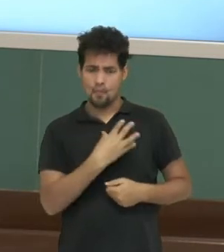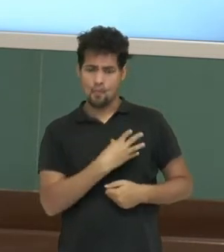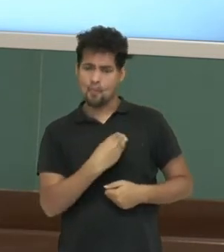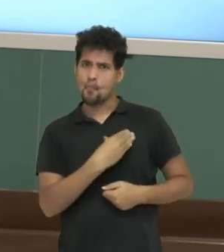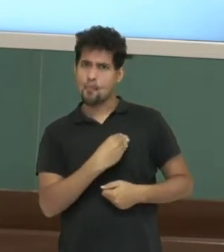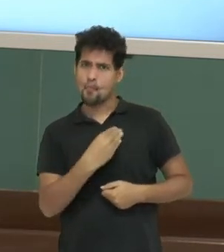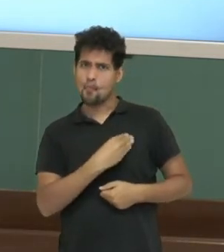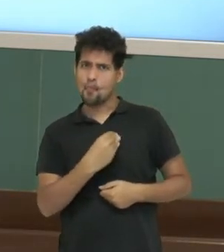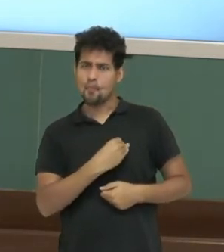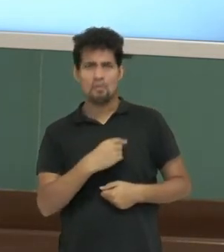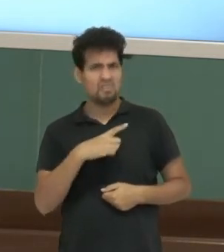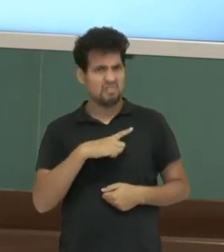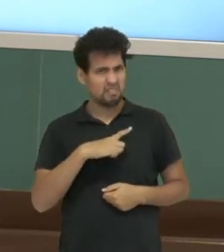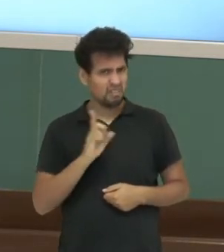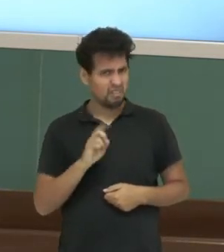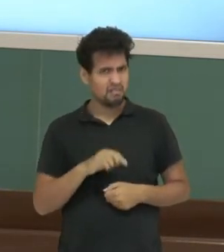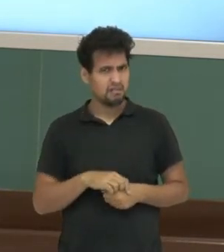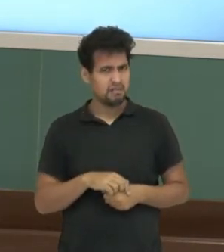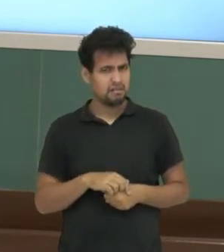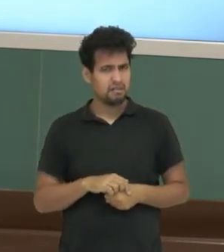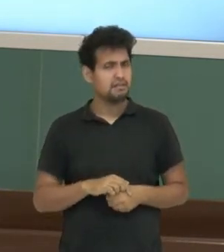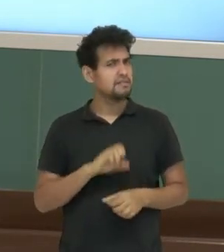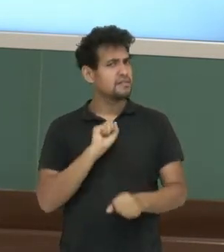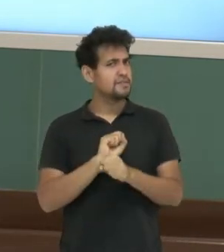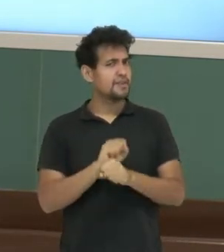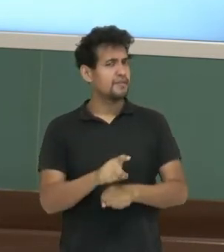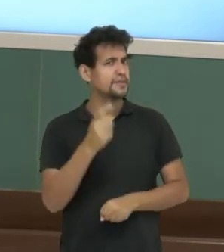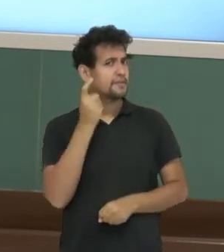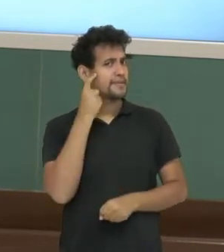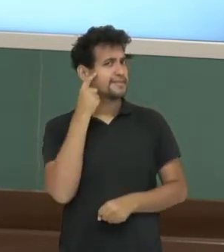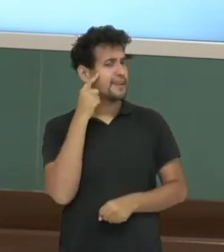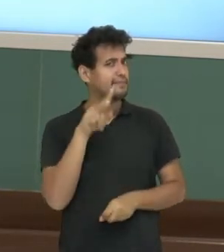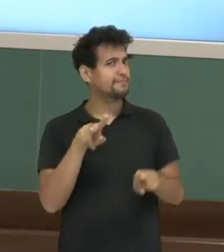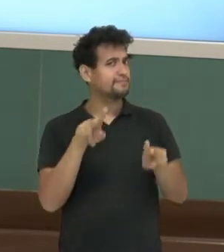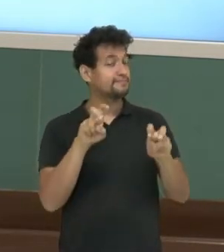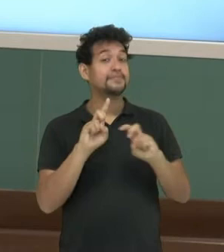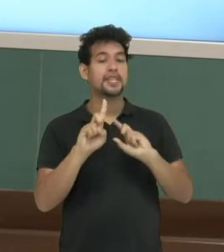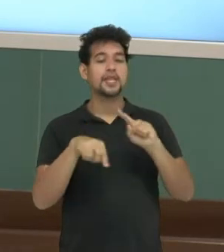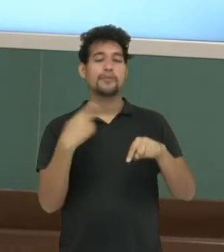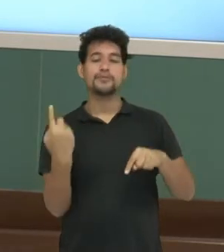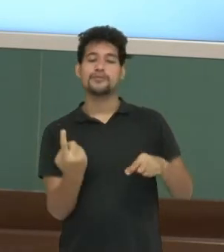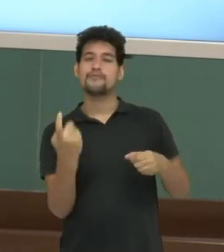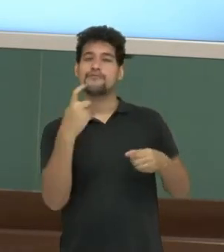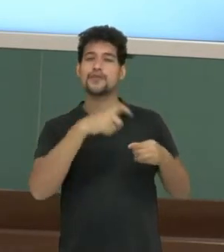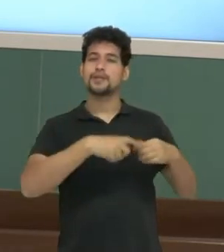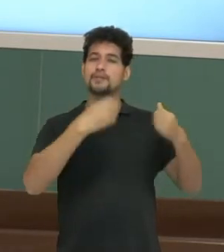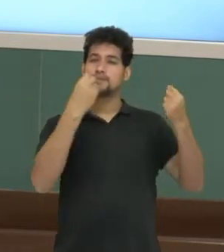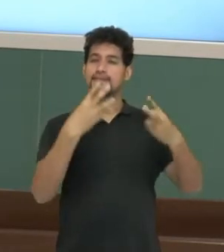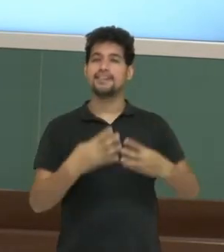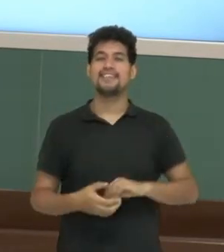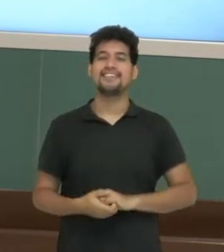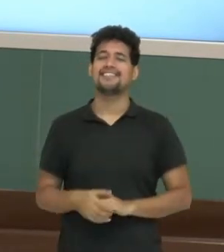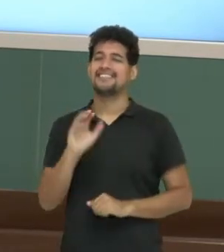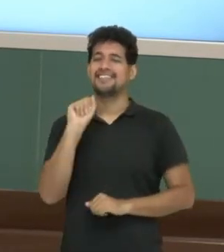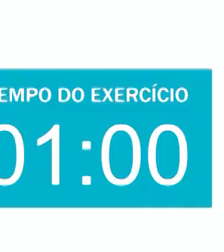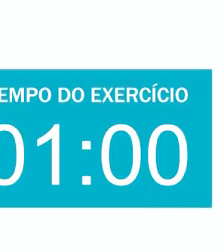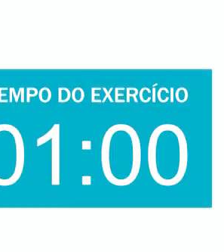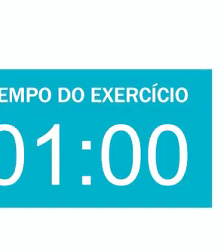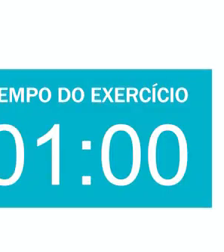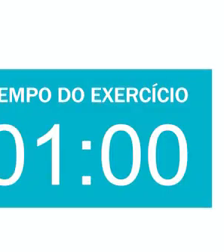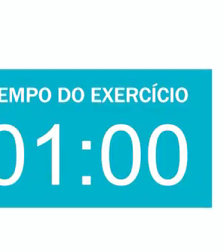mamífero? Eu vou dar um tempinho então para você pensar nessa questão e a gente já volta para falar mais sobre eles. Até daqui a